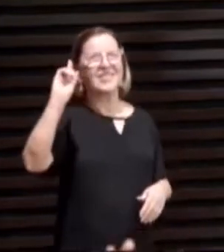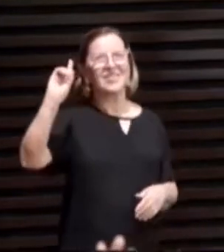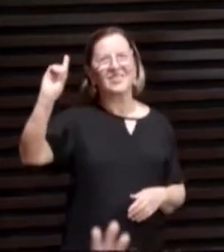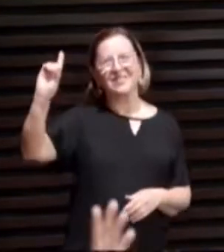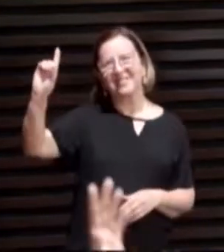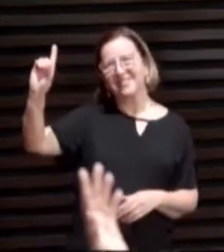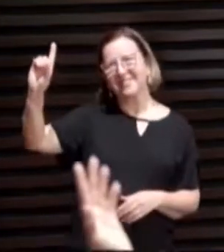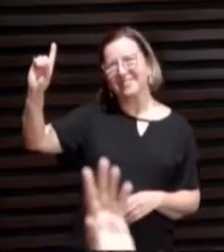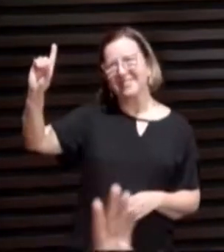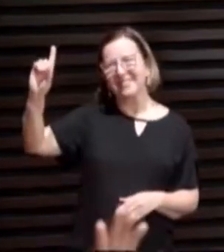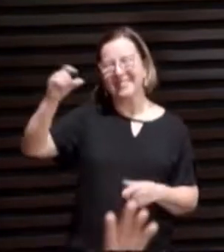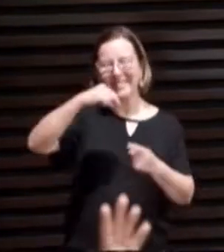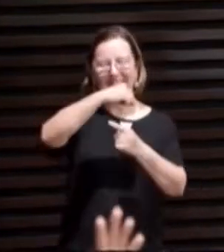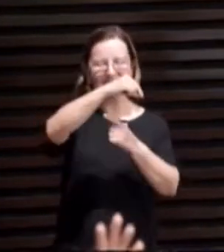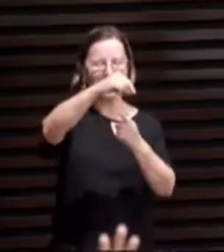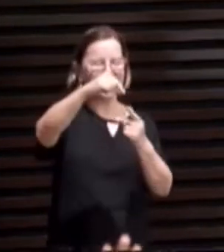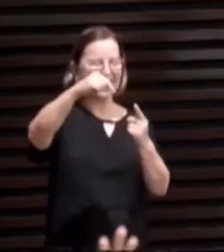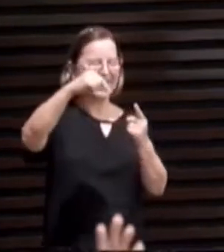Deus.